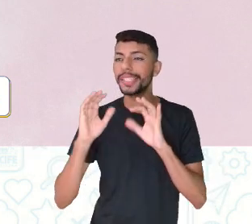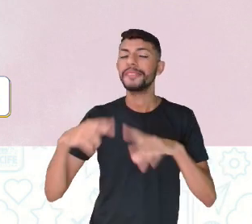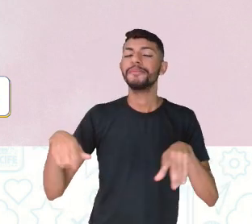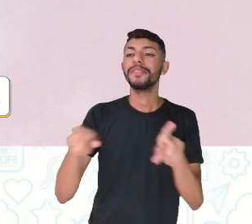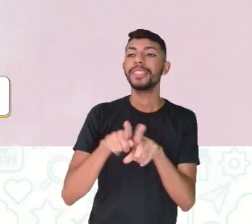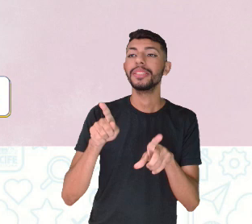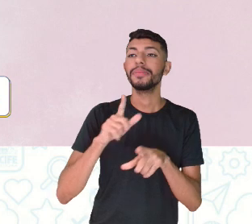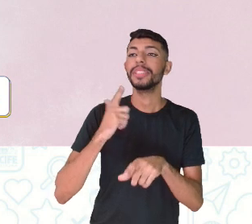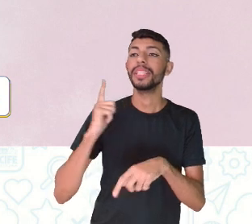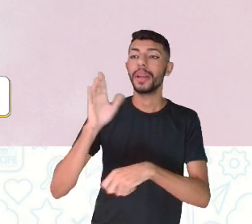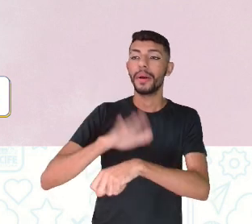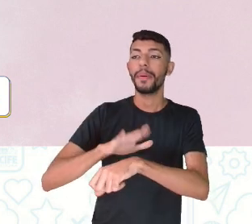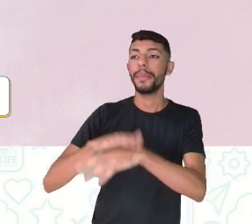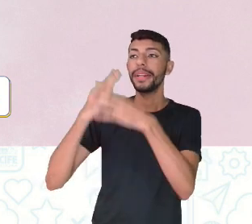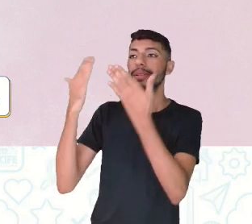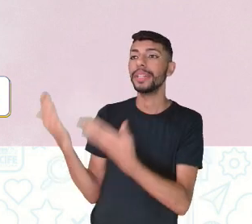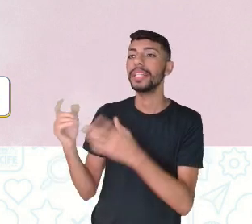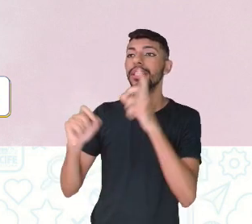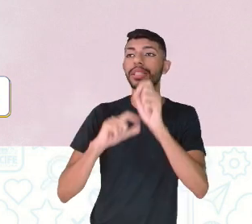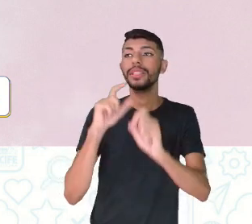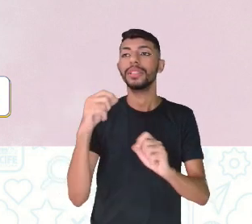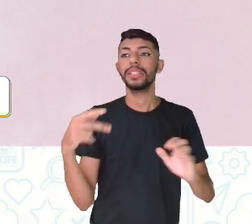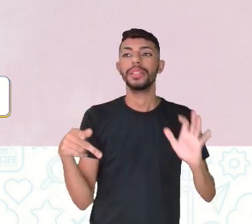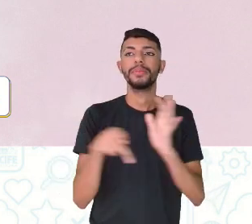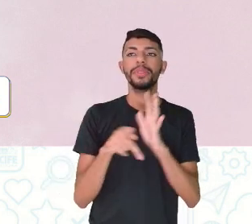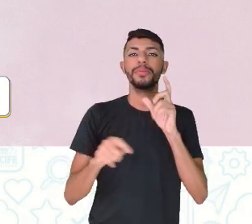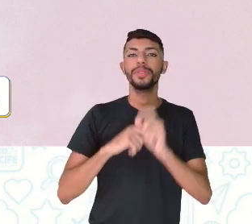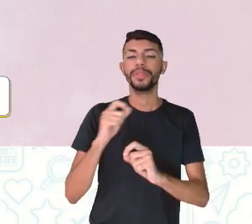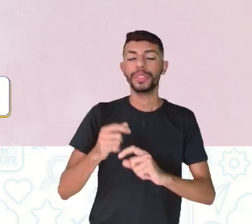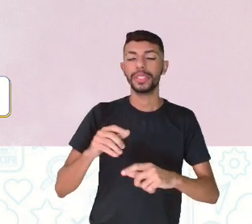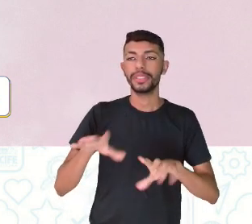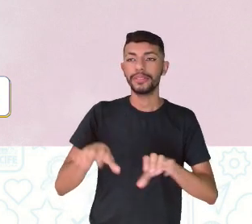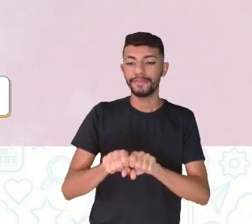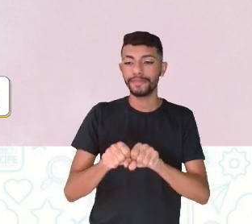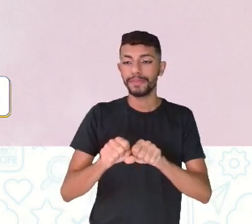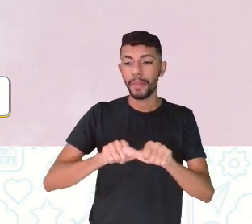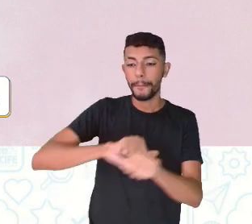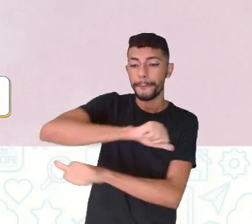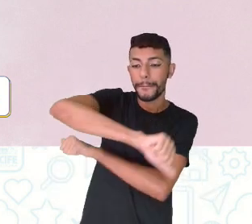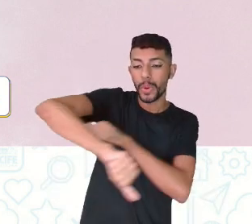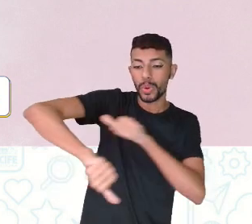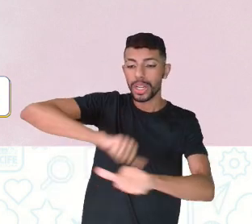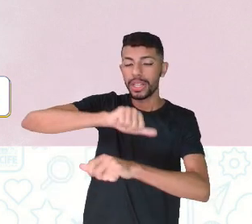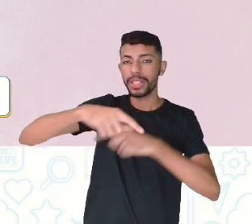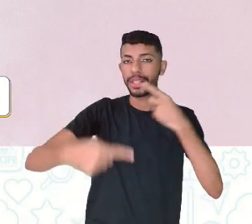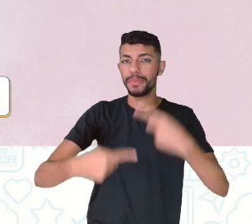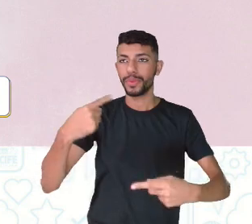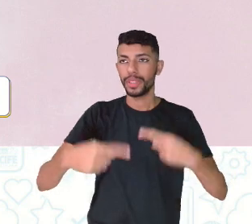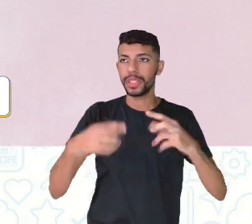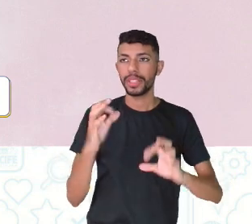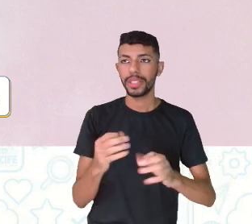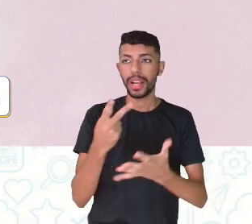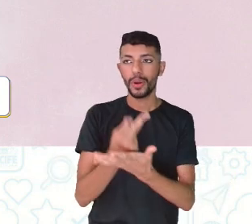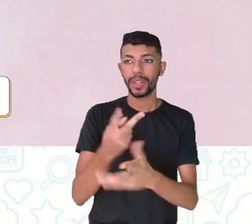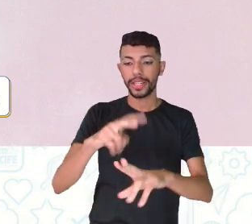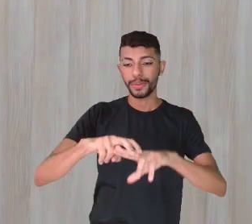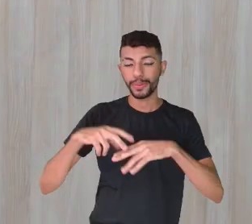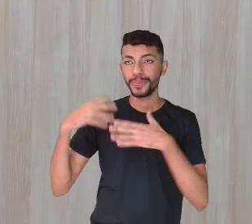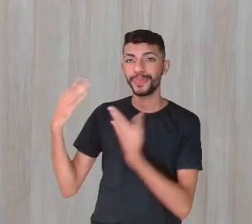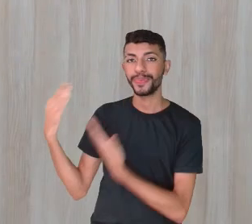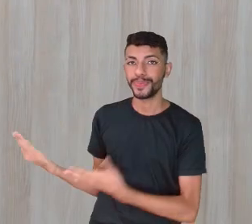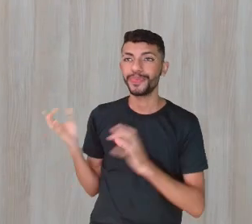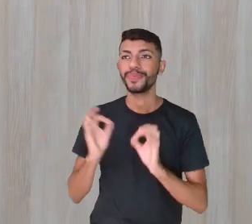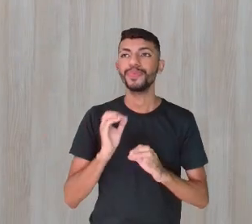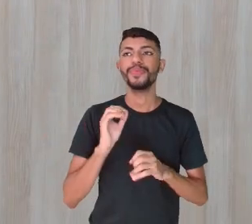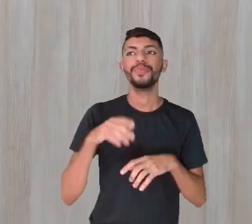existe aí esse momento, né? Essa ruptura, essa mudança política começa a partir desse momento. Então, a